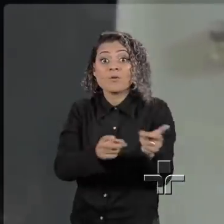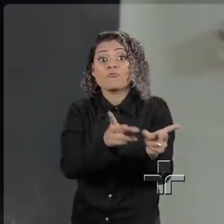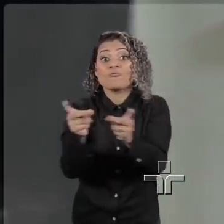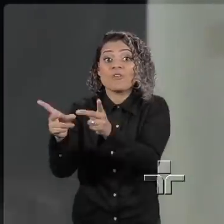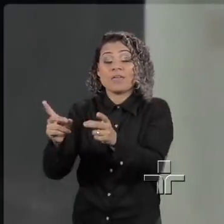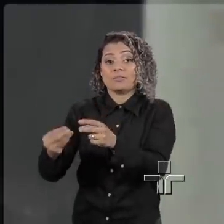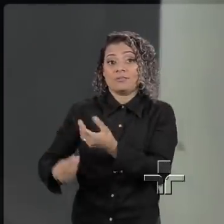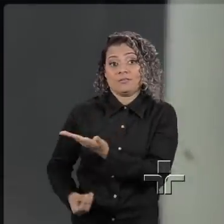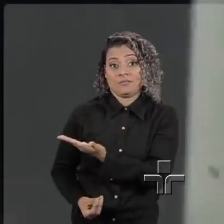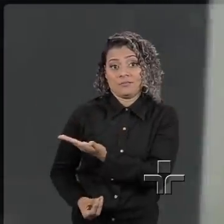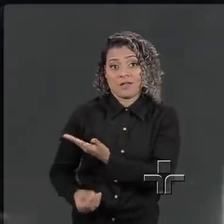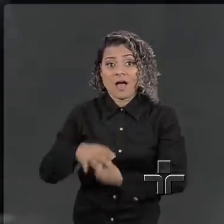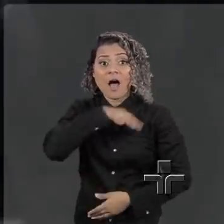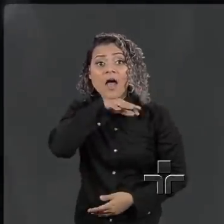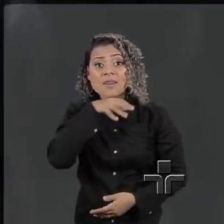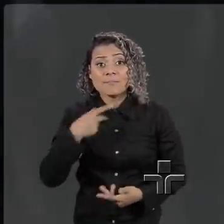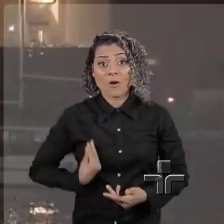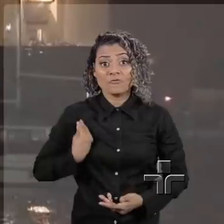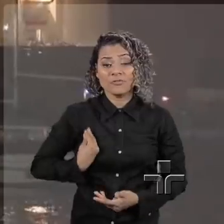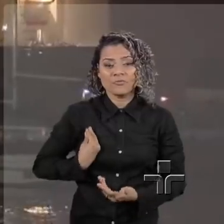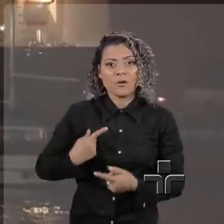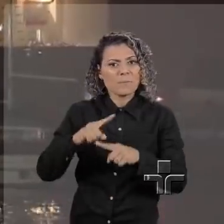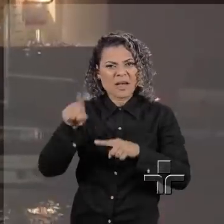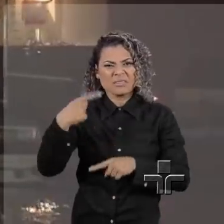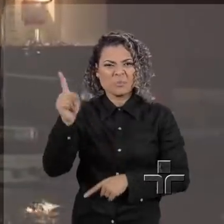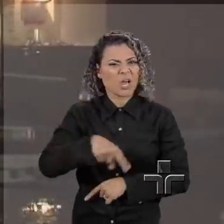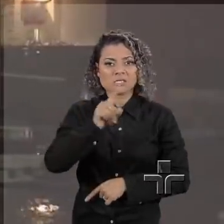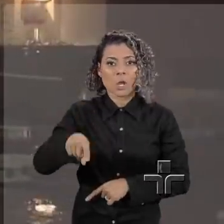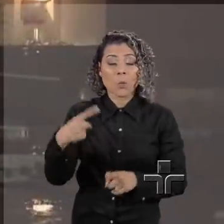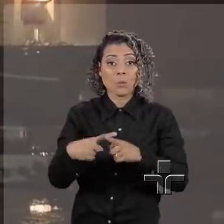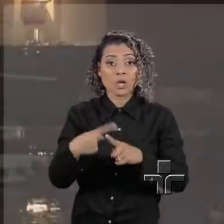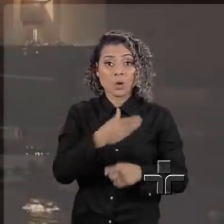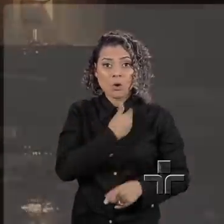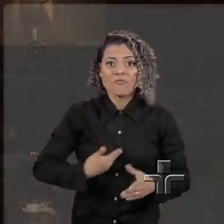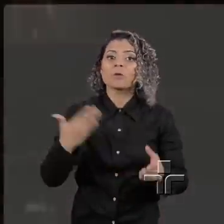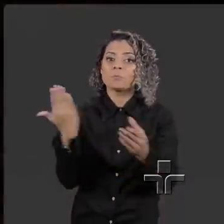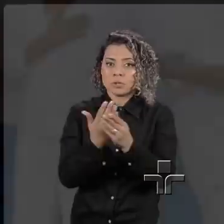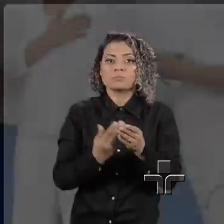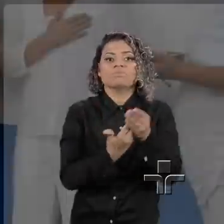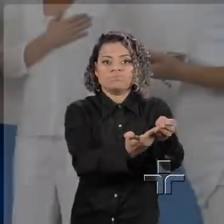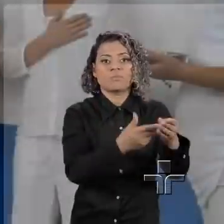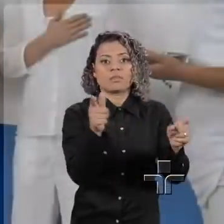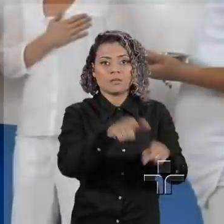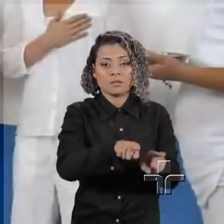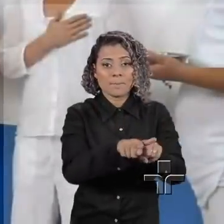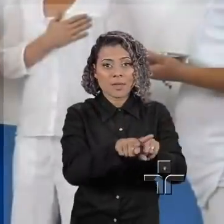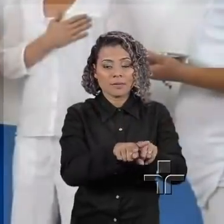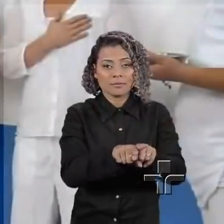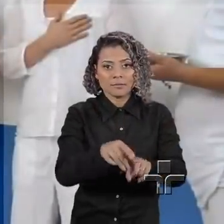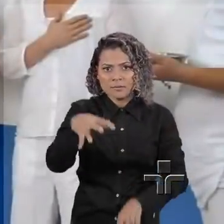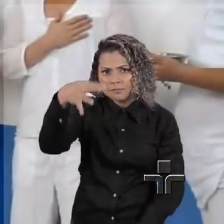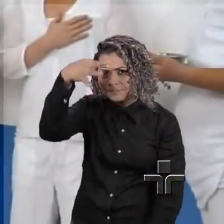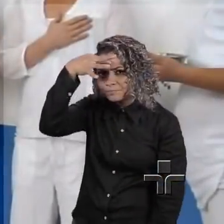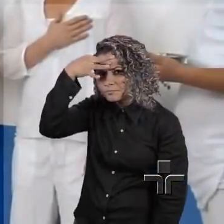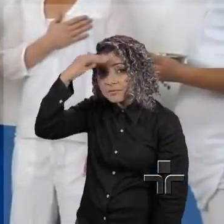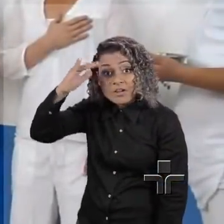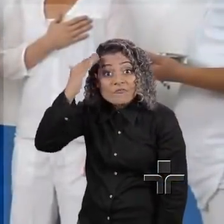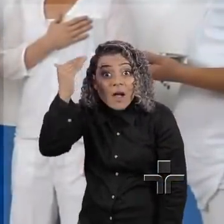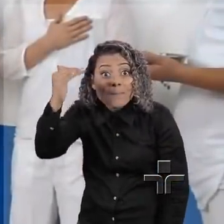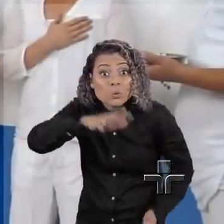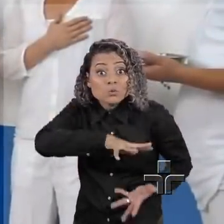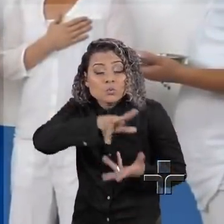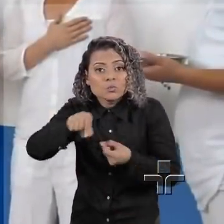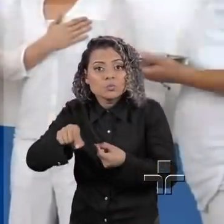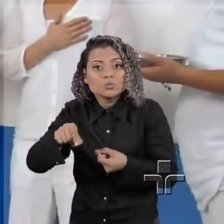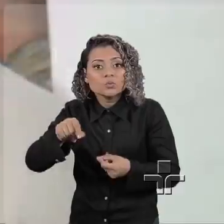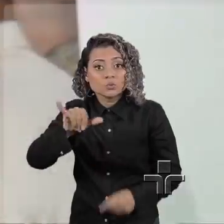carga viva, mas suspendeu a decisão depois que o governo recorreu. Um dos médios mais conhecidos do mundo está